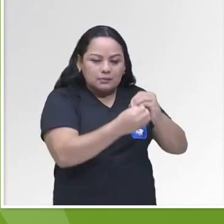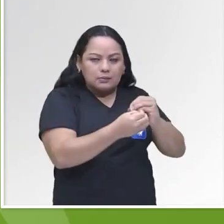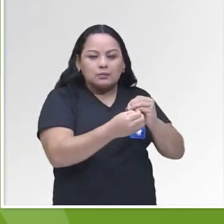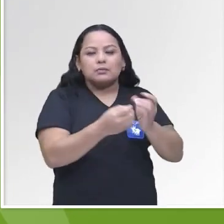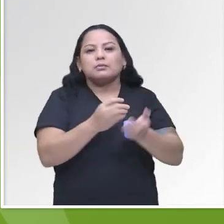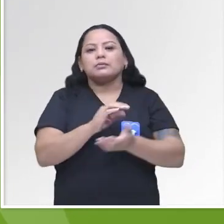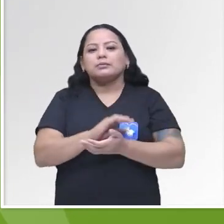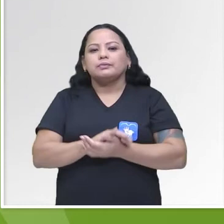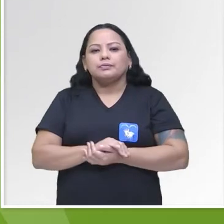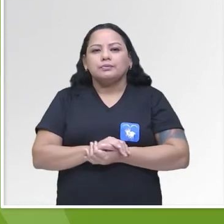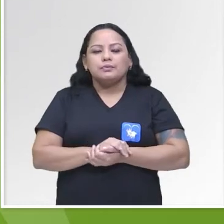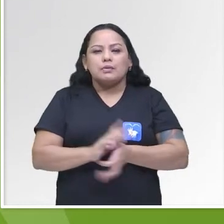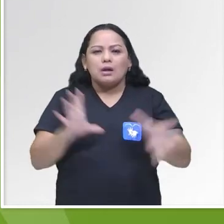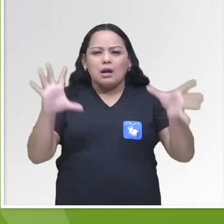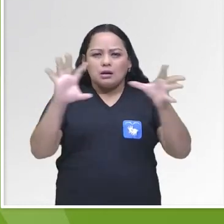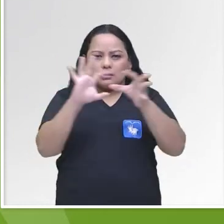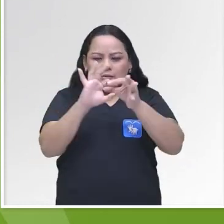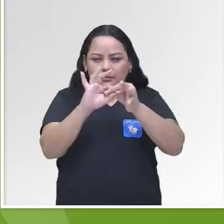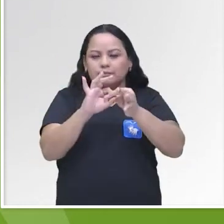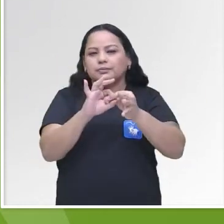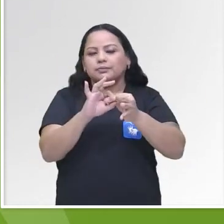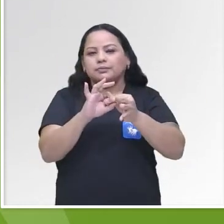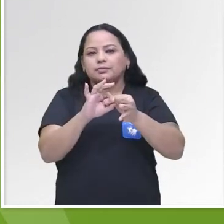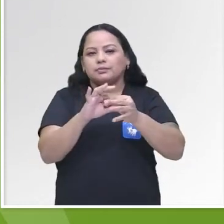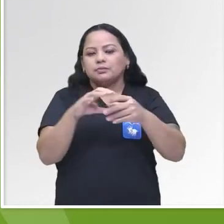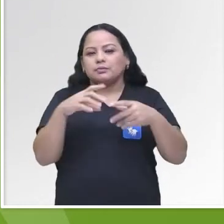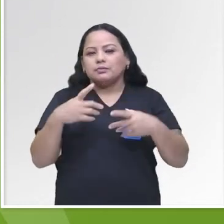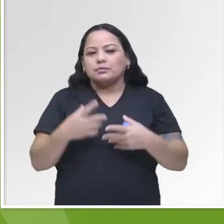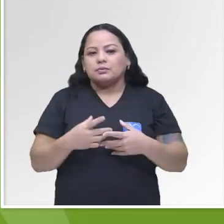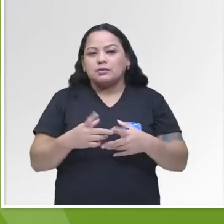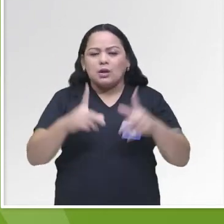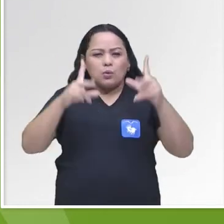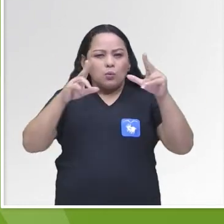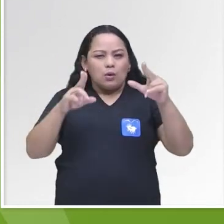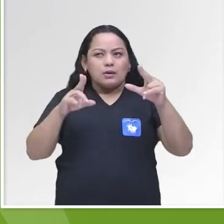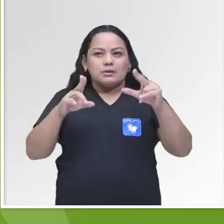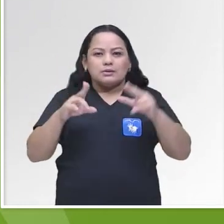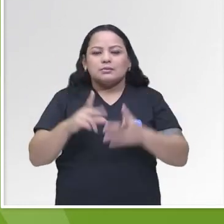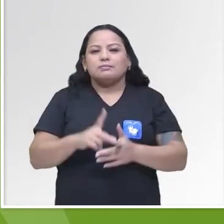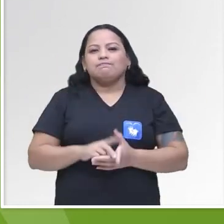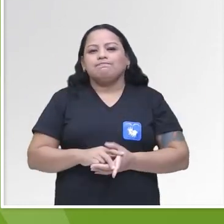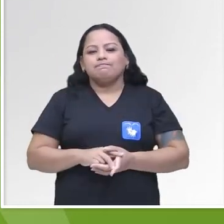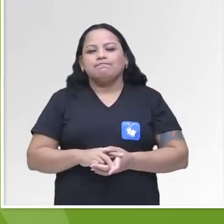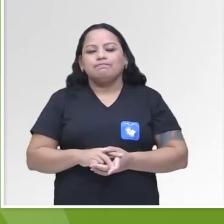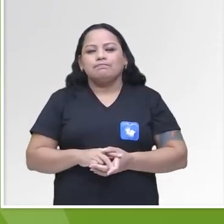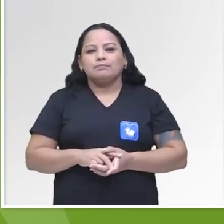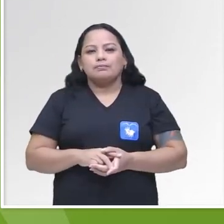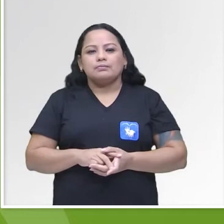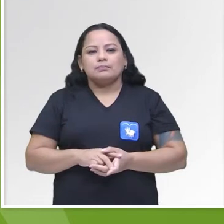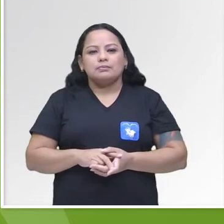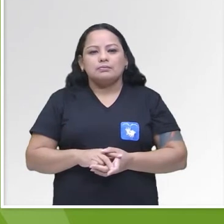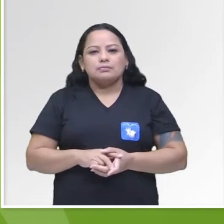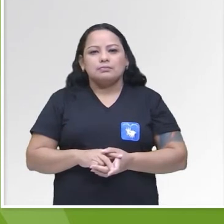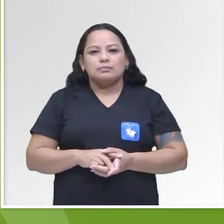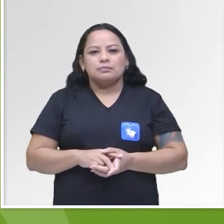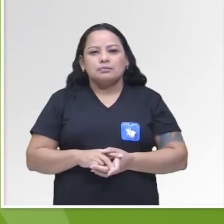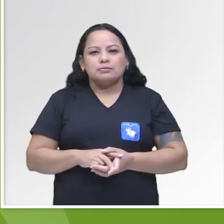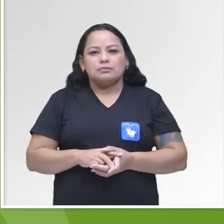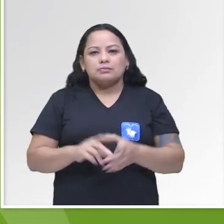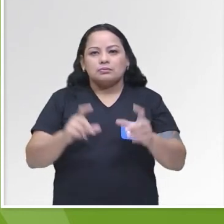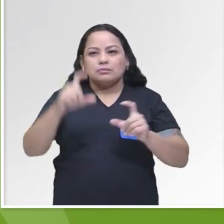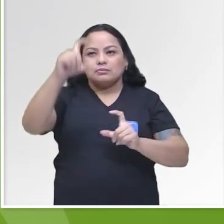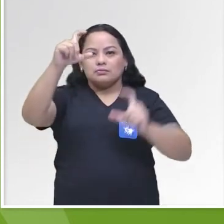quando os ligantes que são iguais estão em